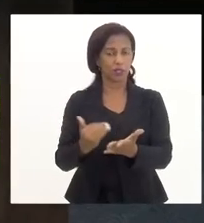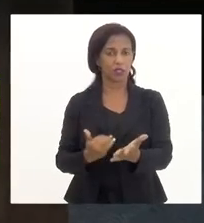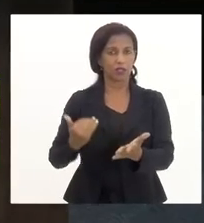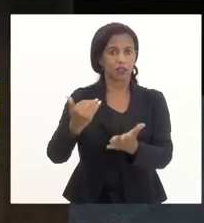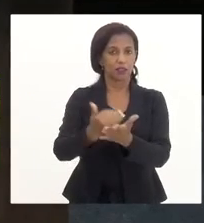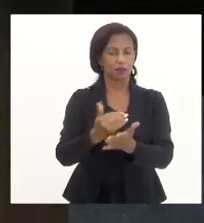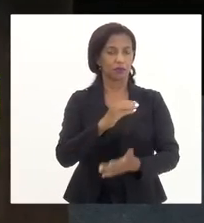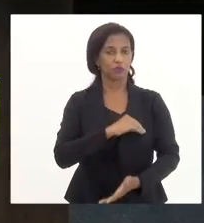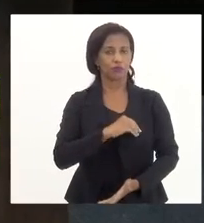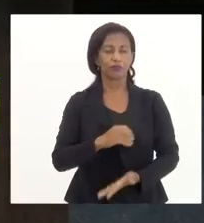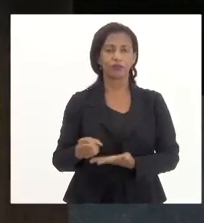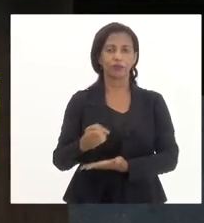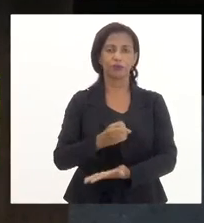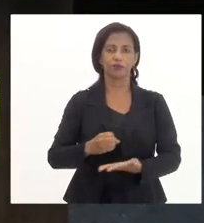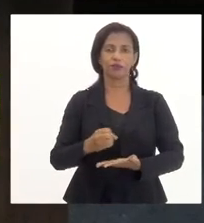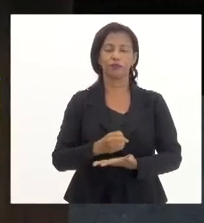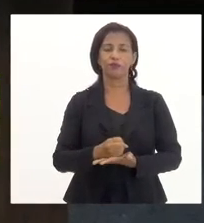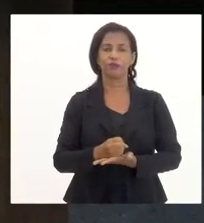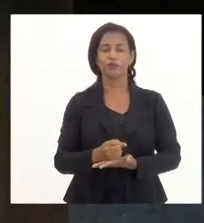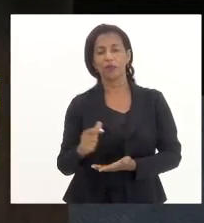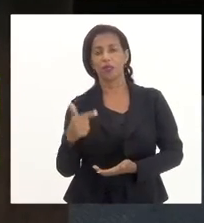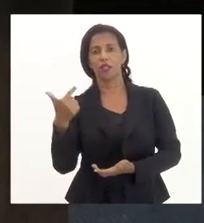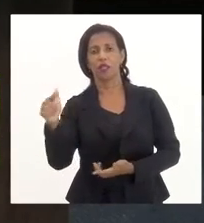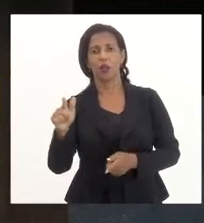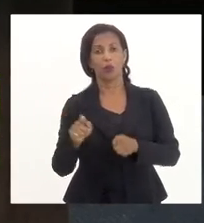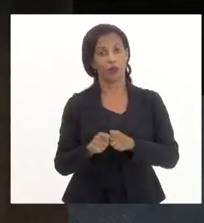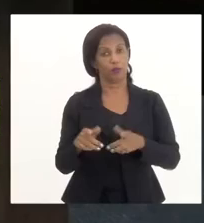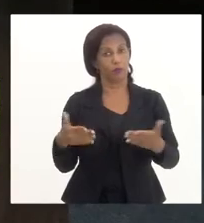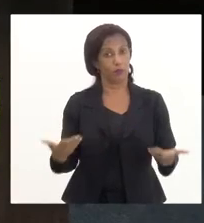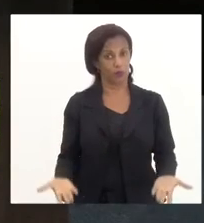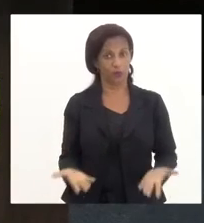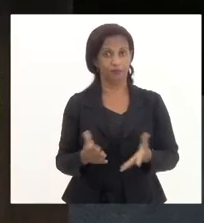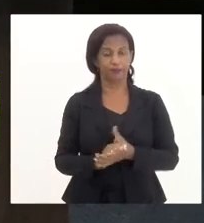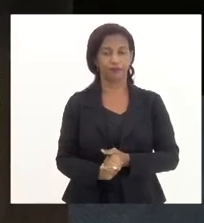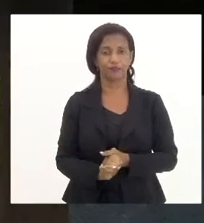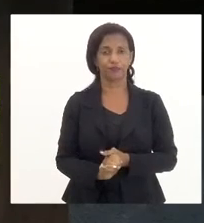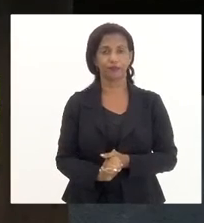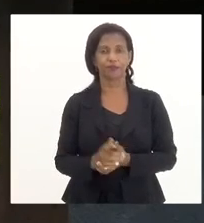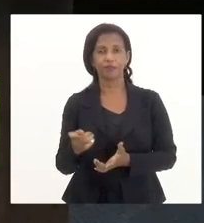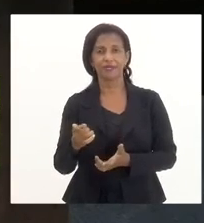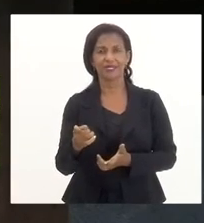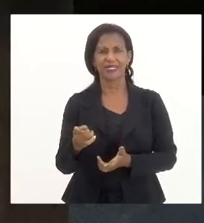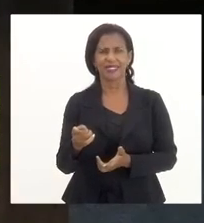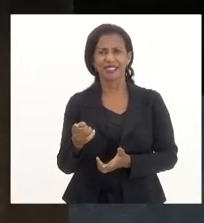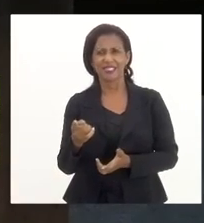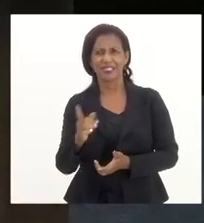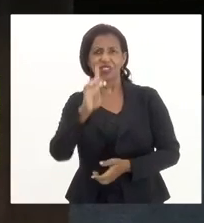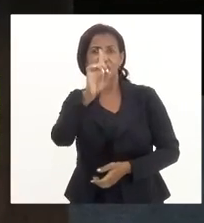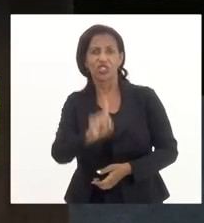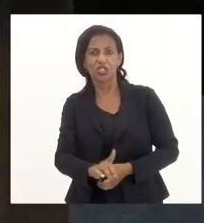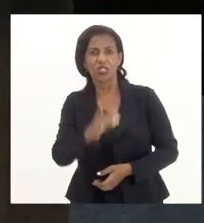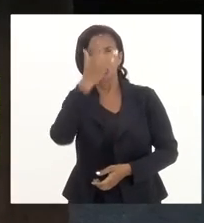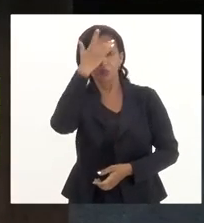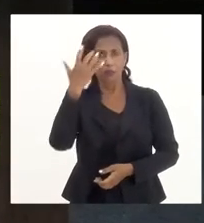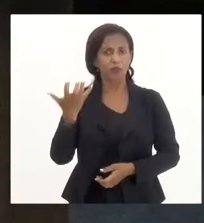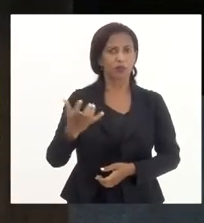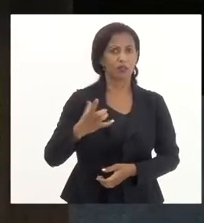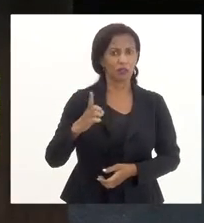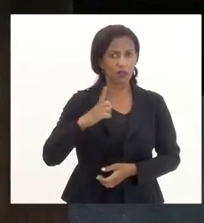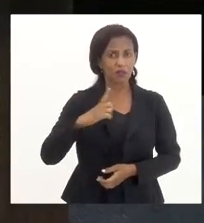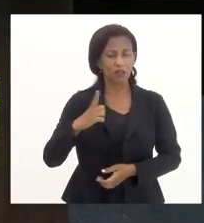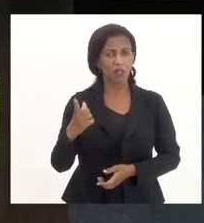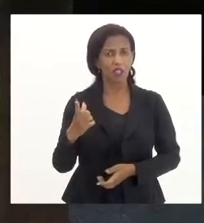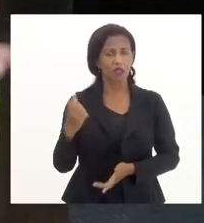cima do salário base e a outra questão por Óbvio seria essa expectativa de direito que o colega também falou aqui